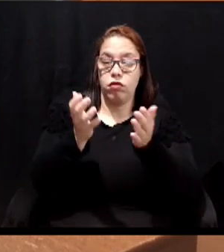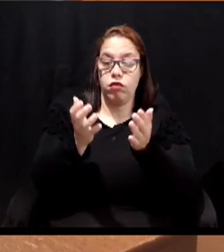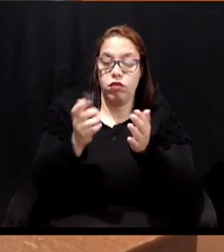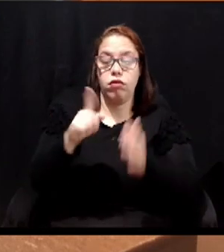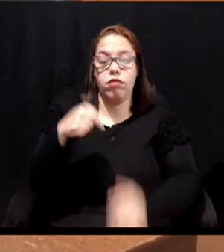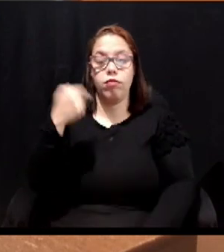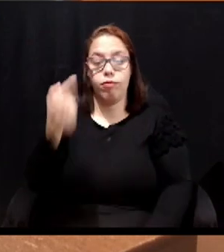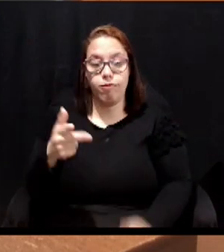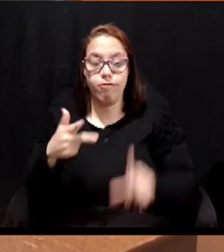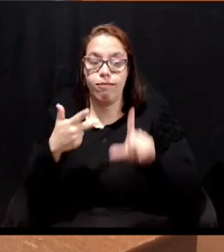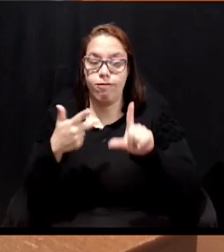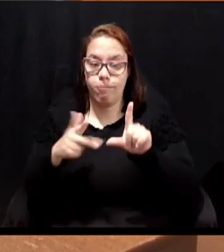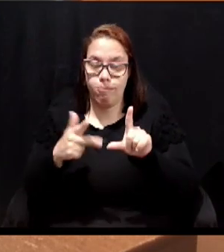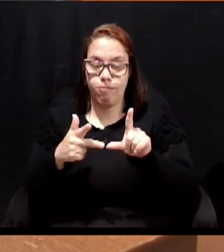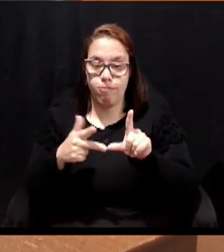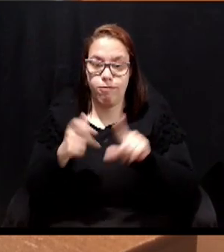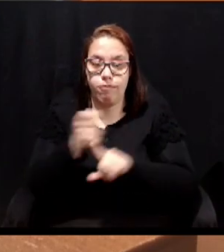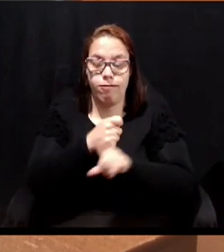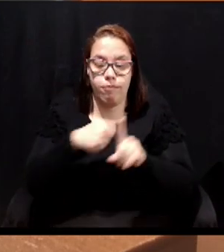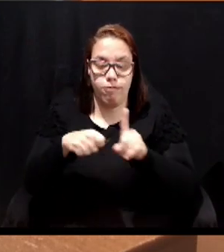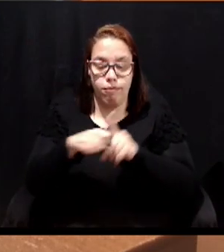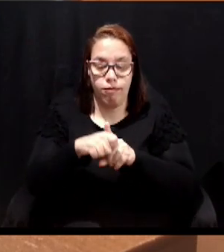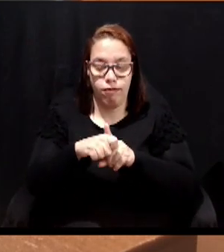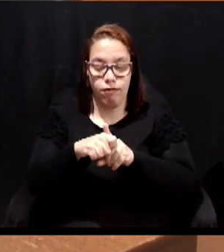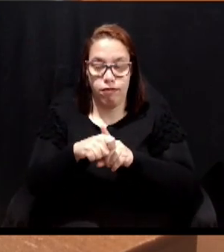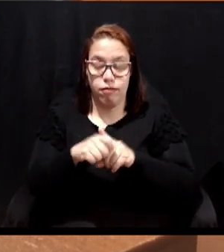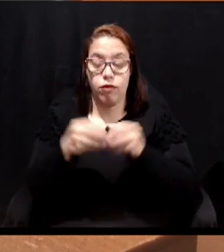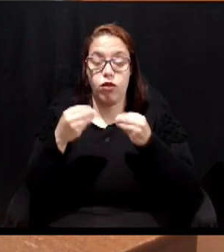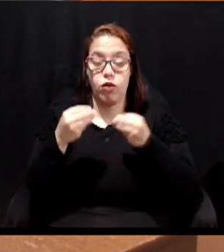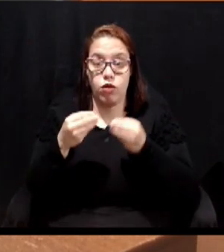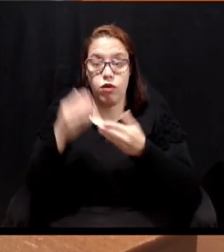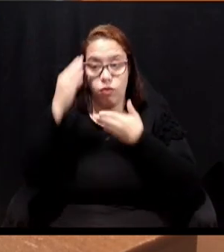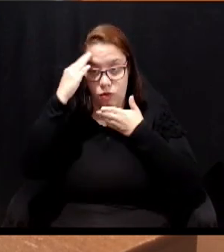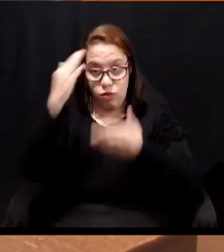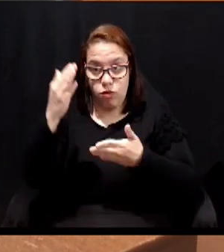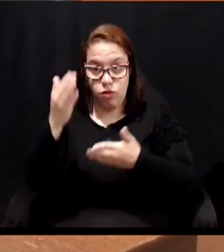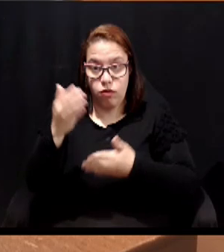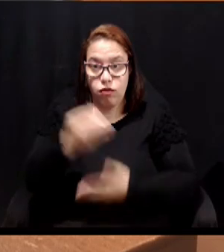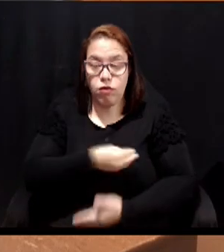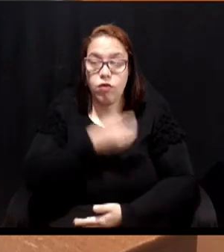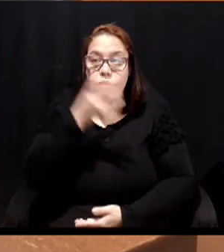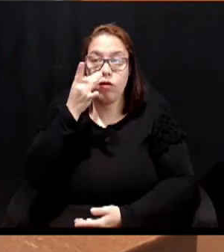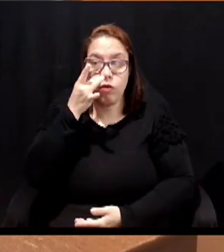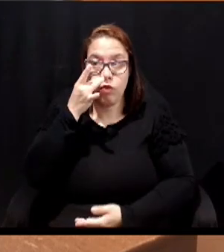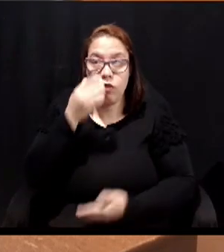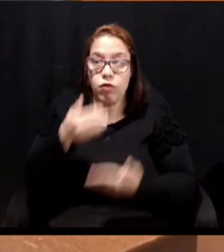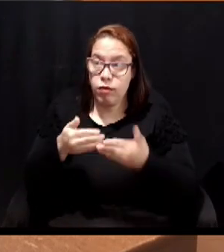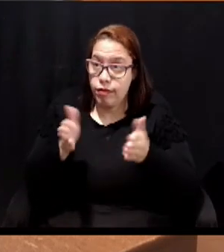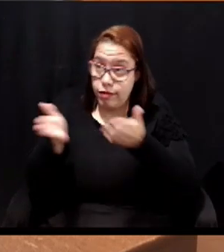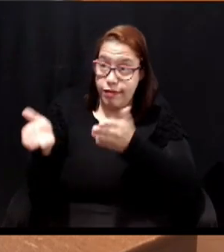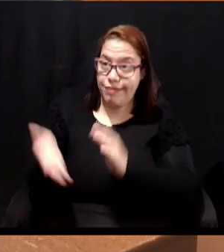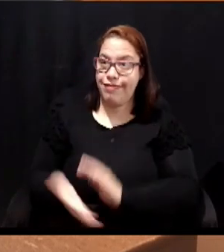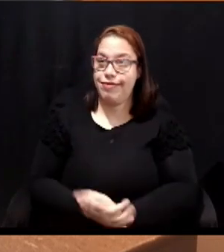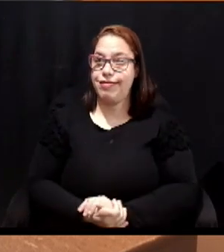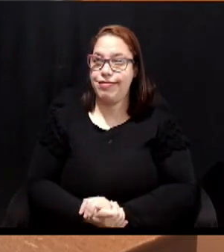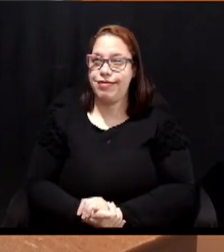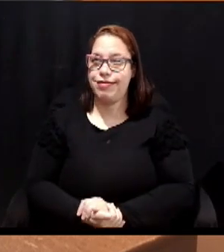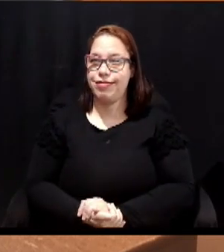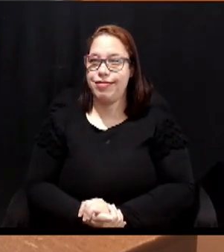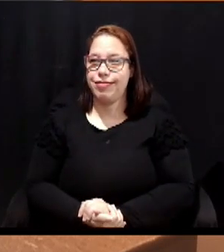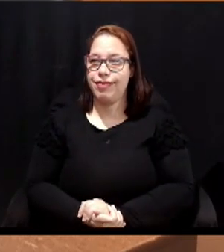legislativo, da sociedade civil, como que isso também se dá. Muitíssimo obrigada pela sua presença. A palavra está com você. Oi,